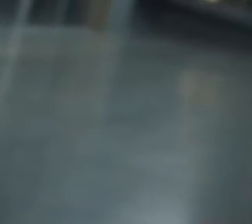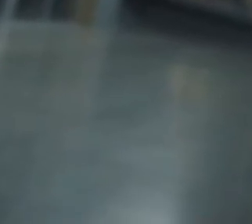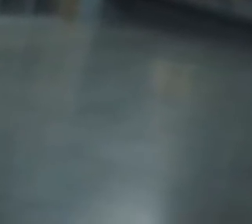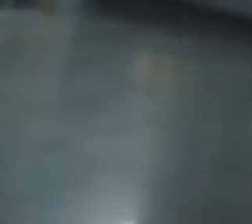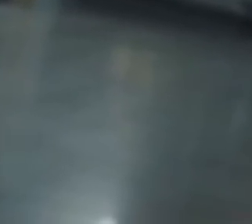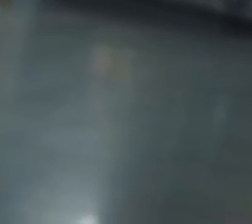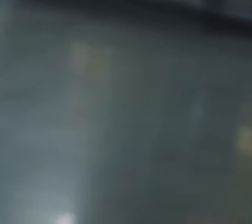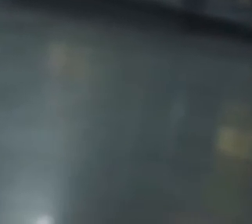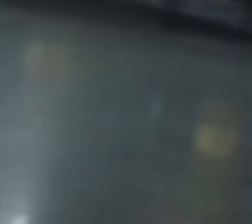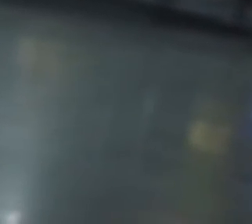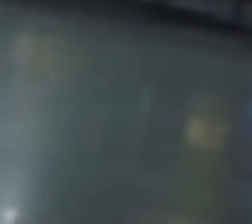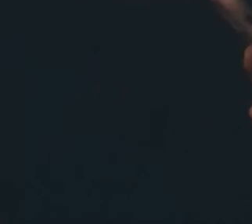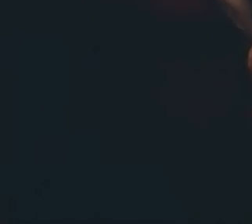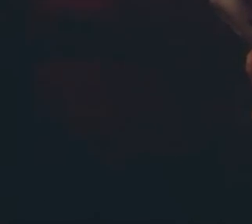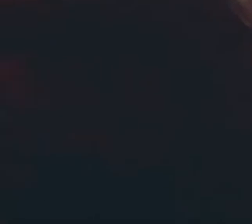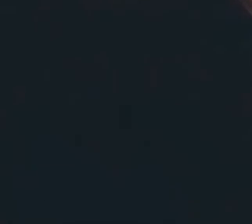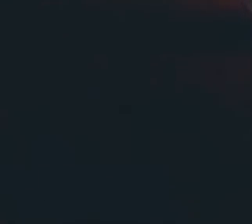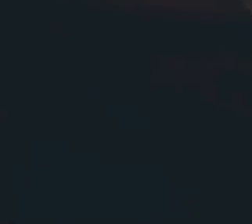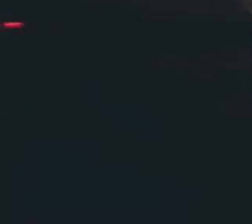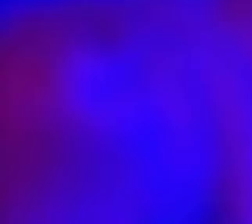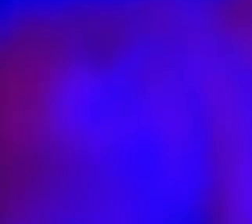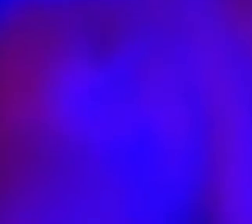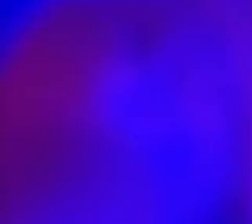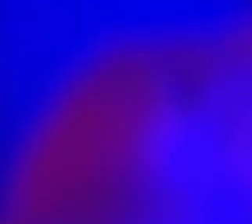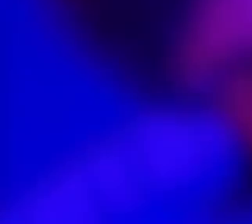conquistas, ajudar o outro,